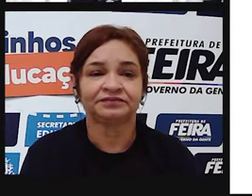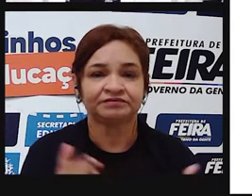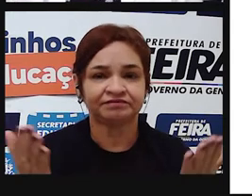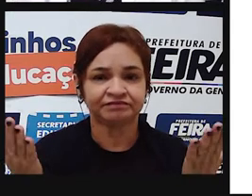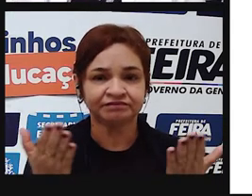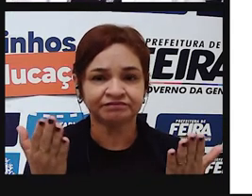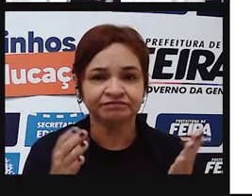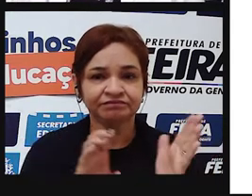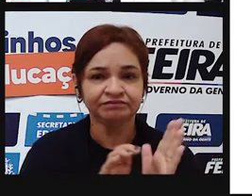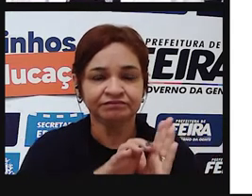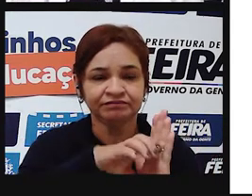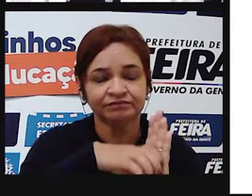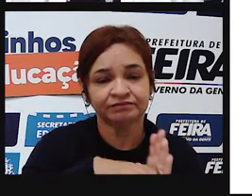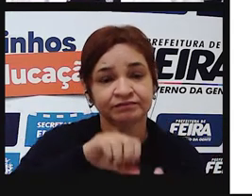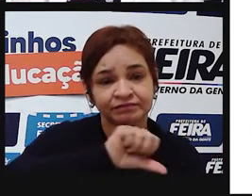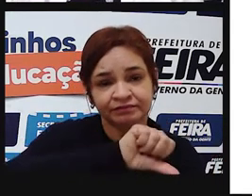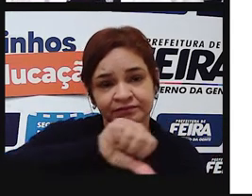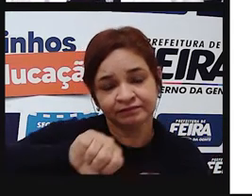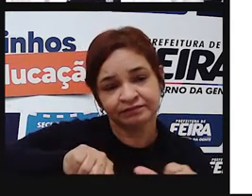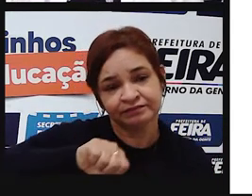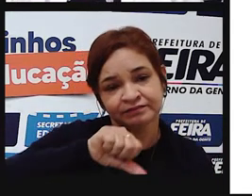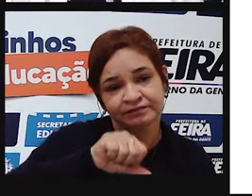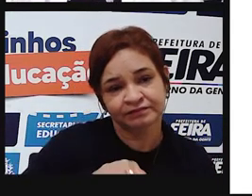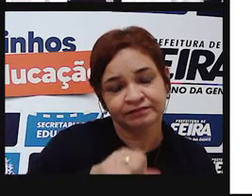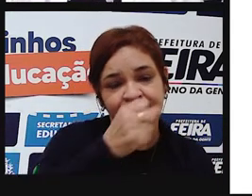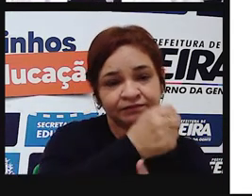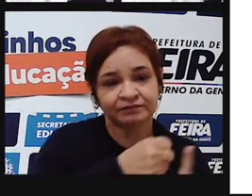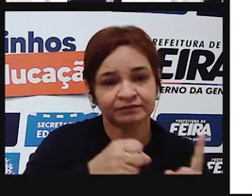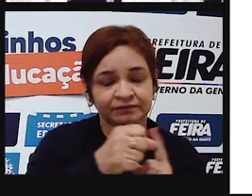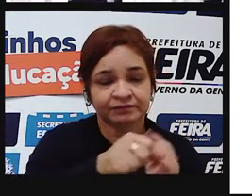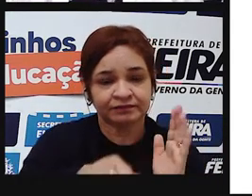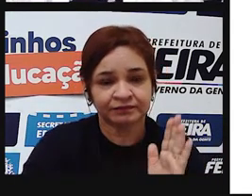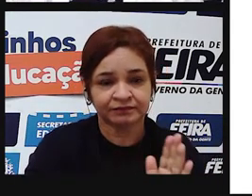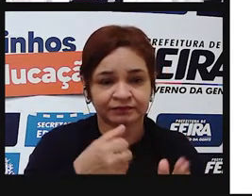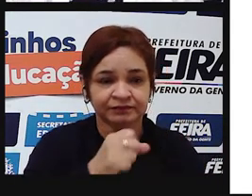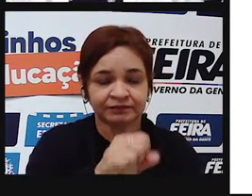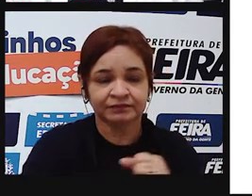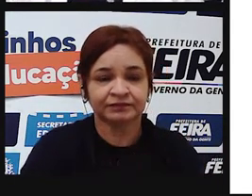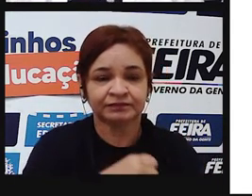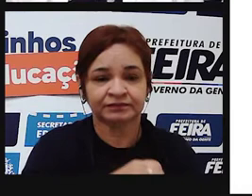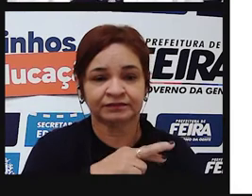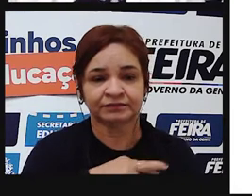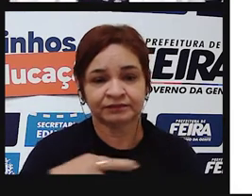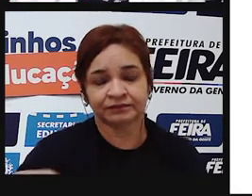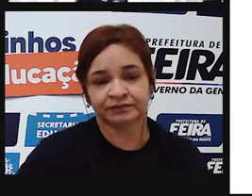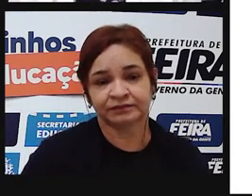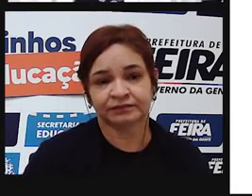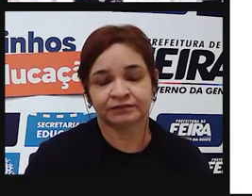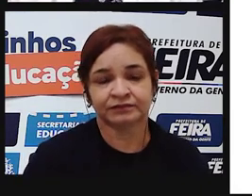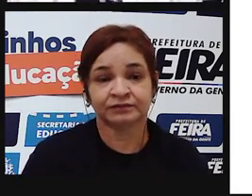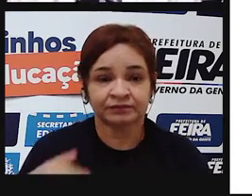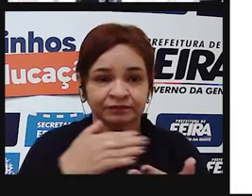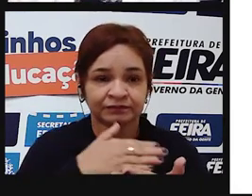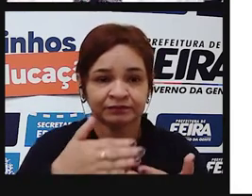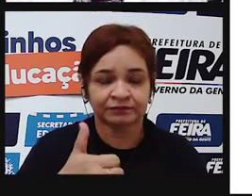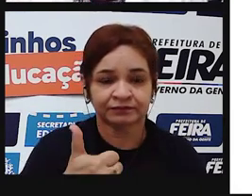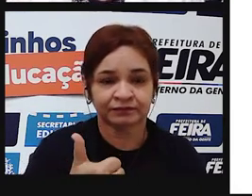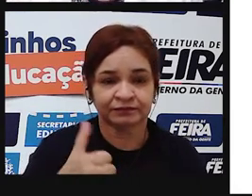aula sobre as transformações urbanas e sociais dos primeiros anos de República. É um período que começa